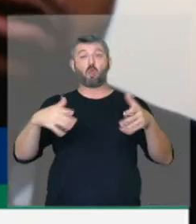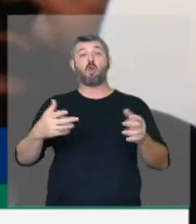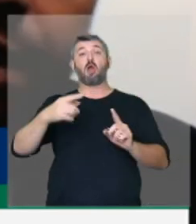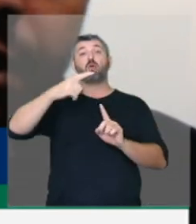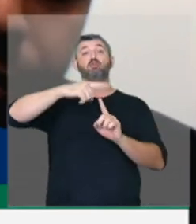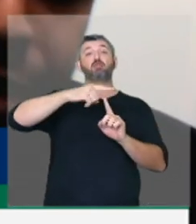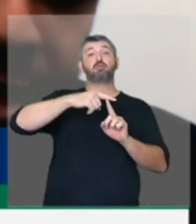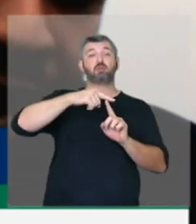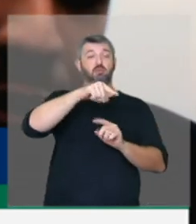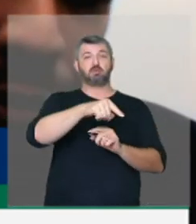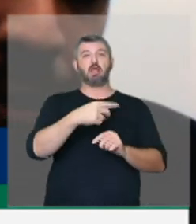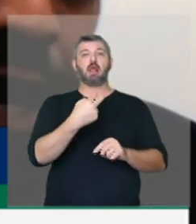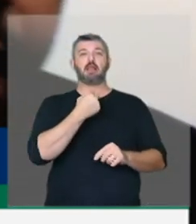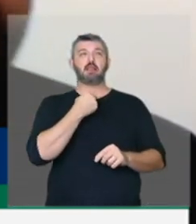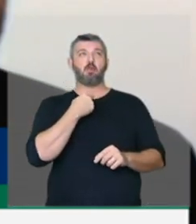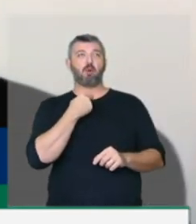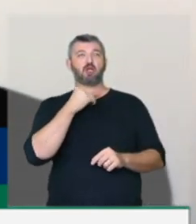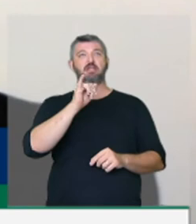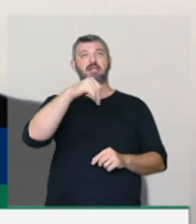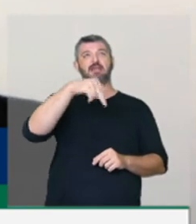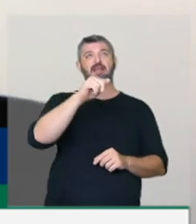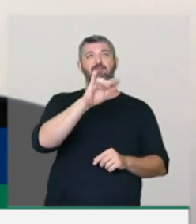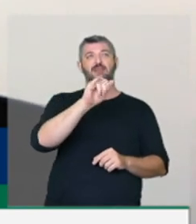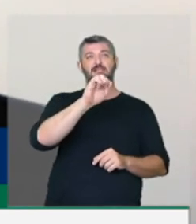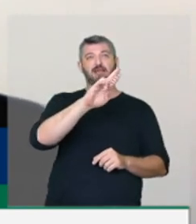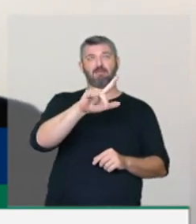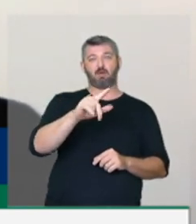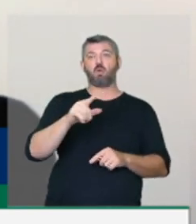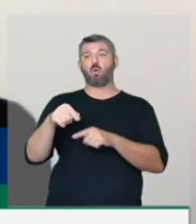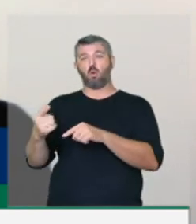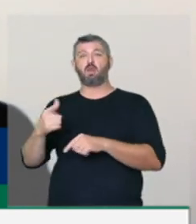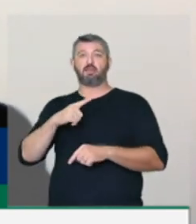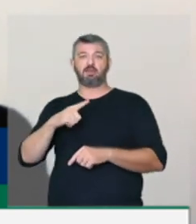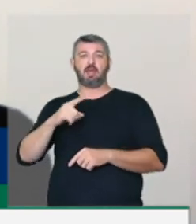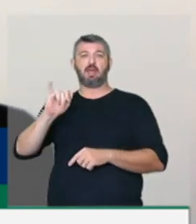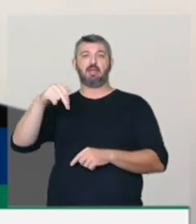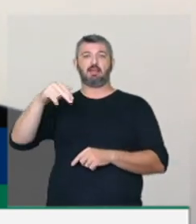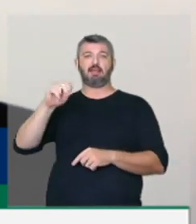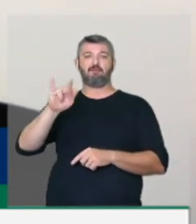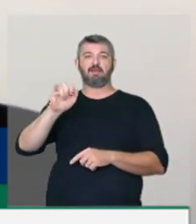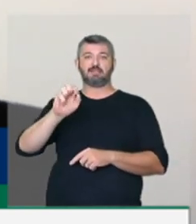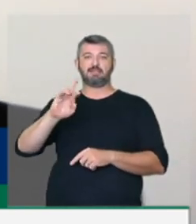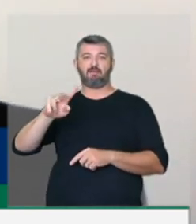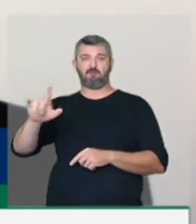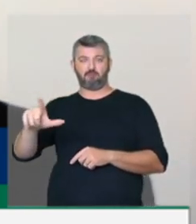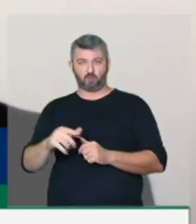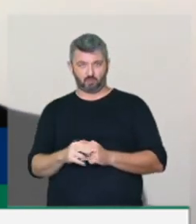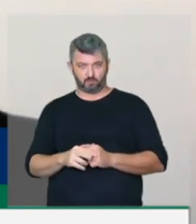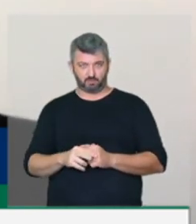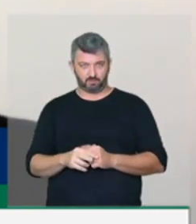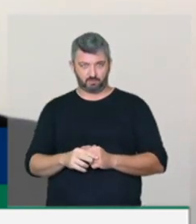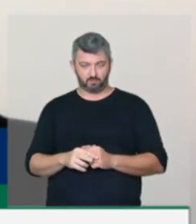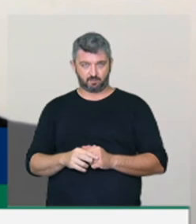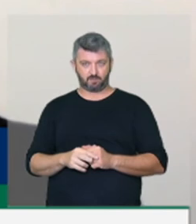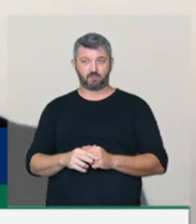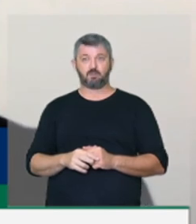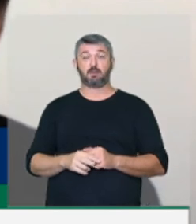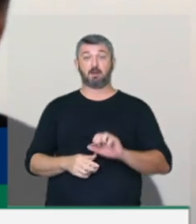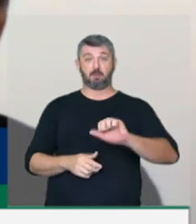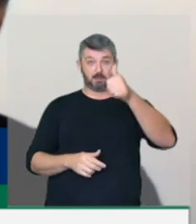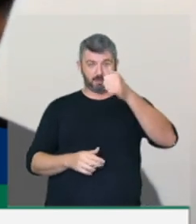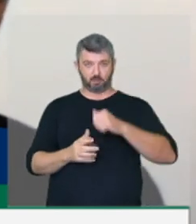são considerados inafiançáveis e as hipóteses legais em que o Código de Processo Penal prevê que não seja concedida a fiança. No